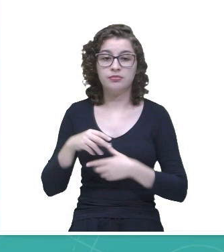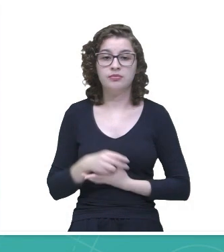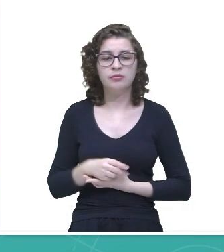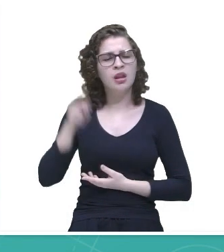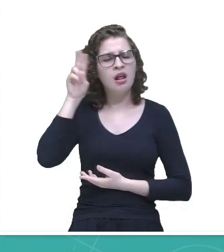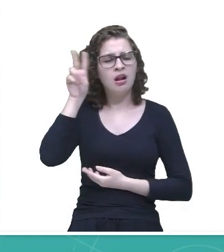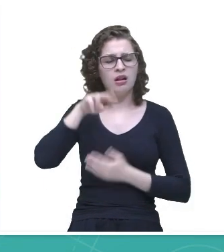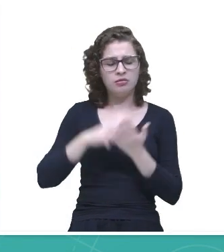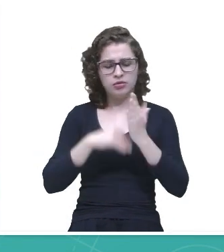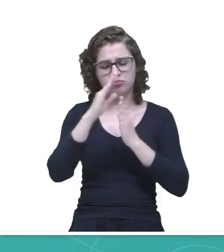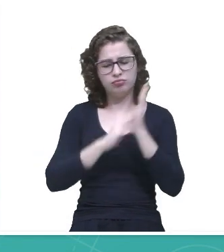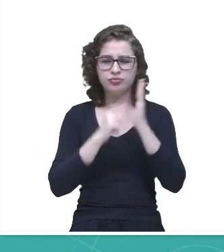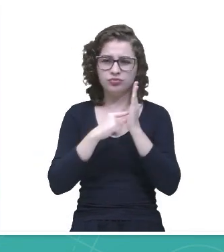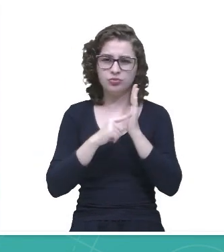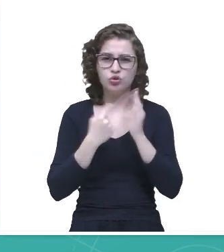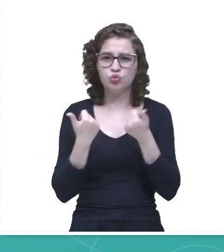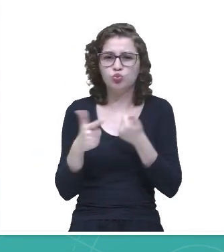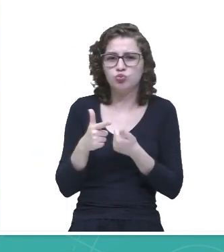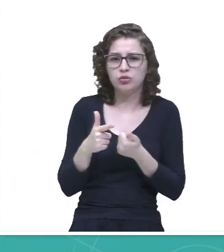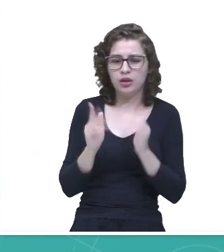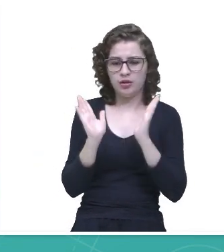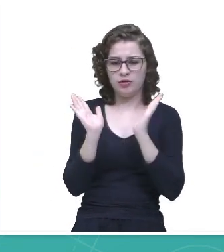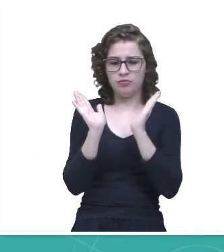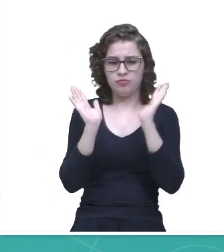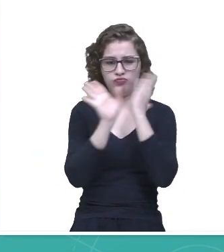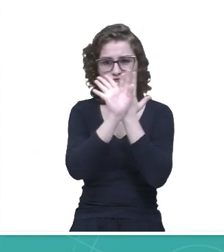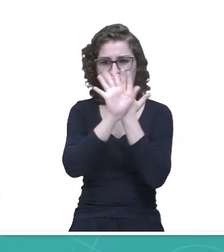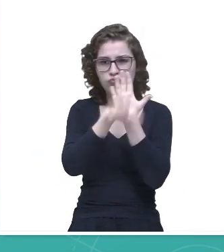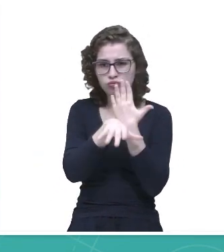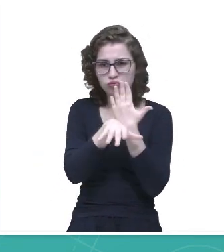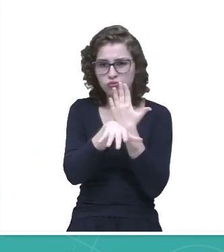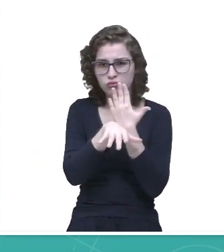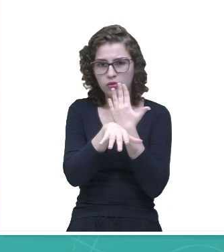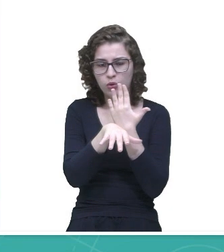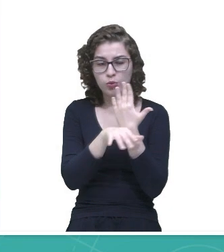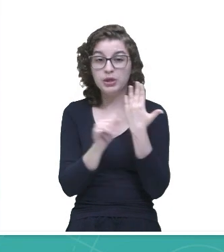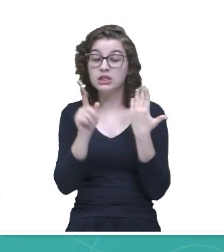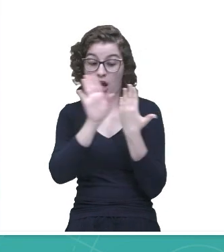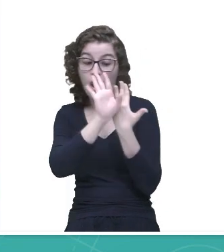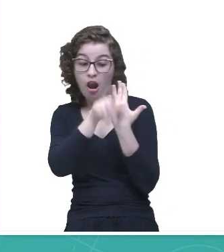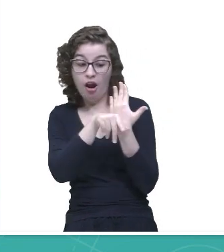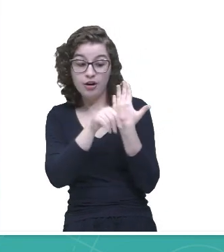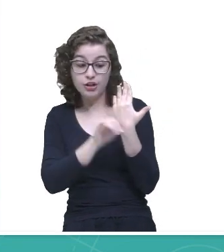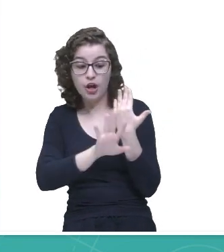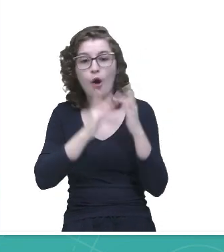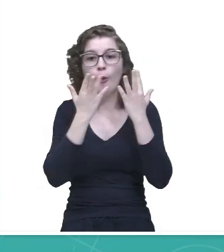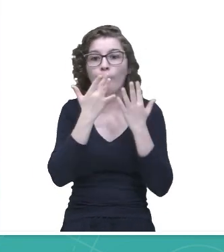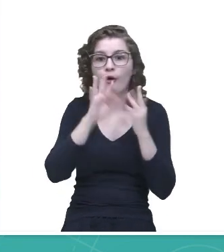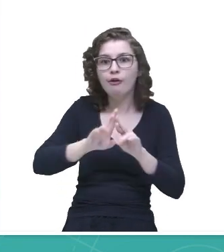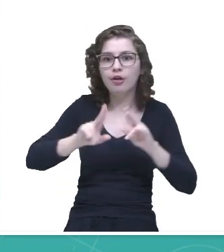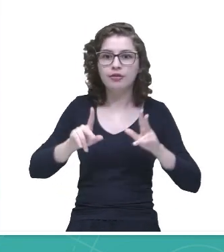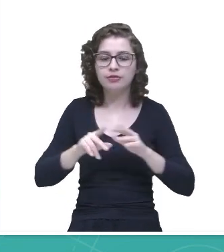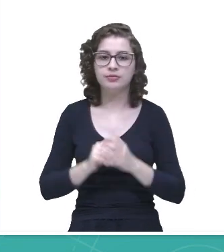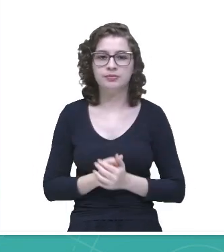que ele não tinha sombras, certo? Escuras e sim sombras luminosas, vocês percebem que